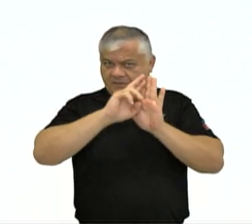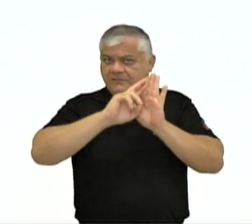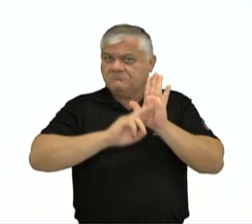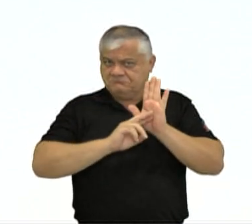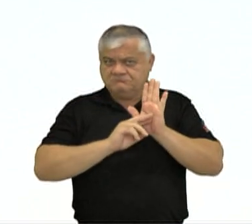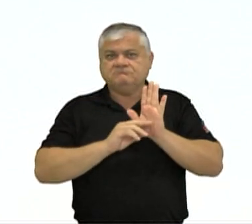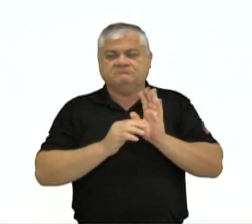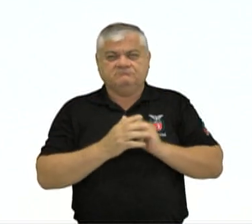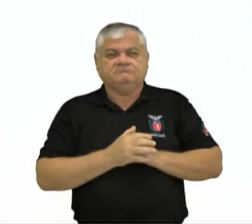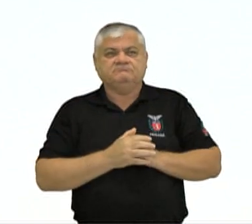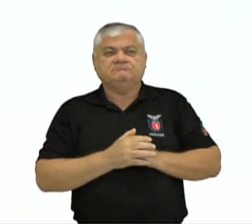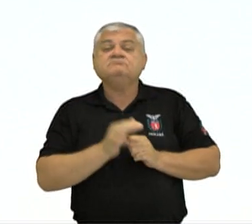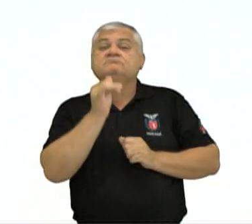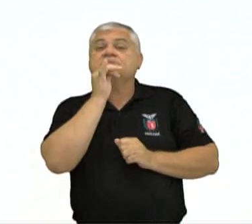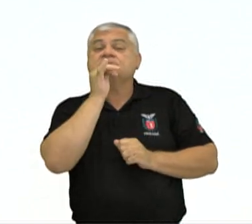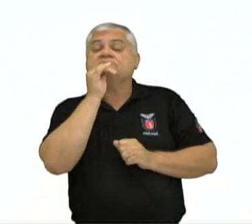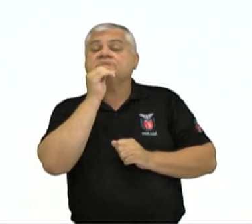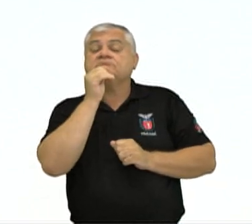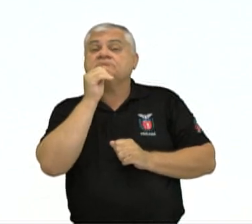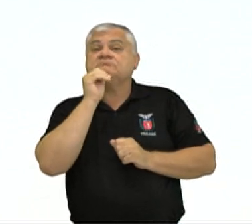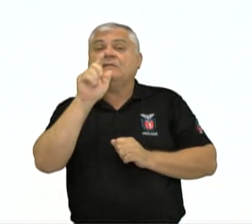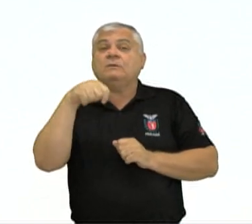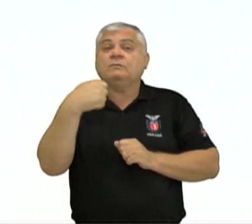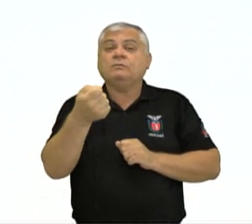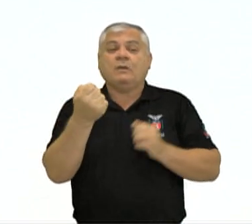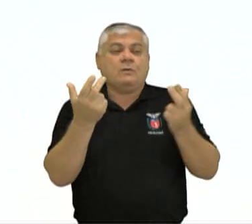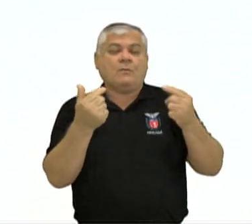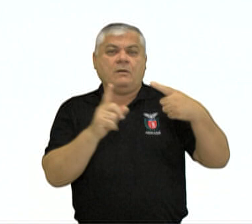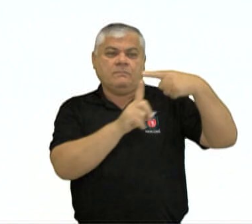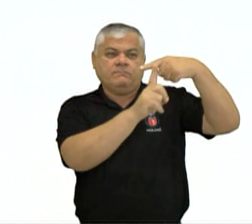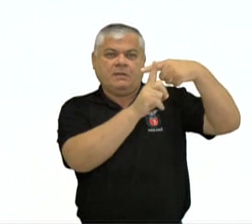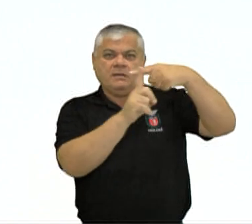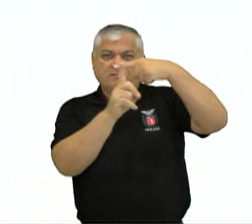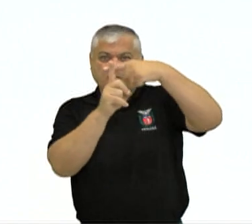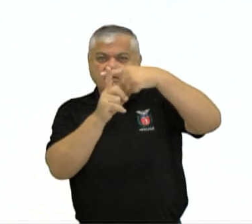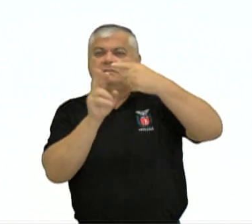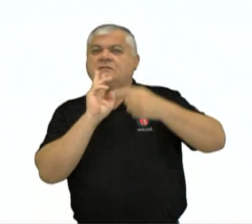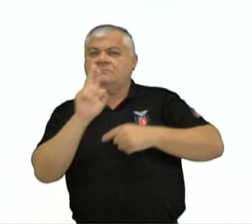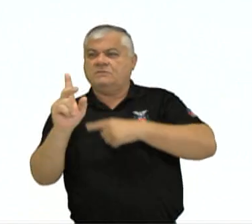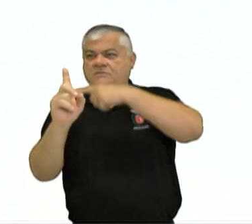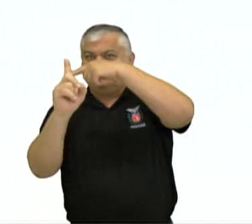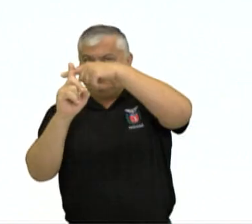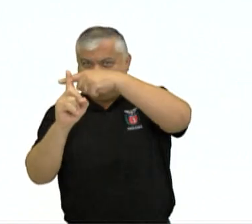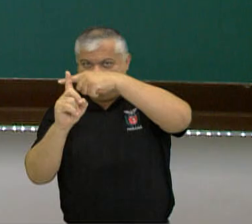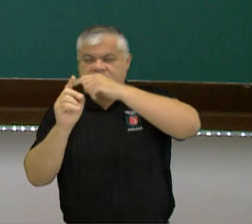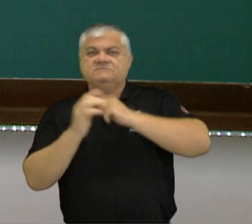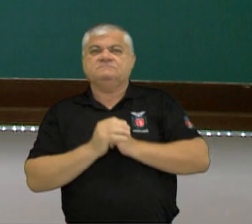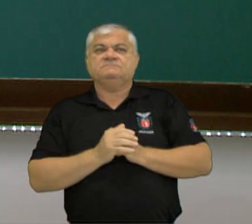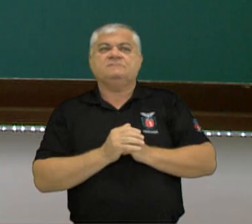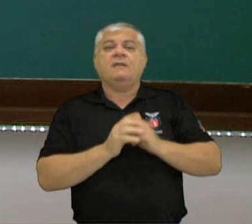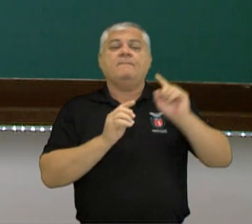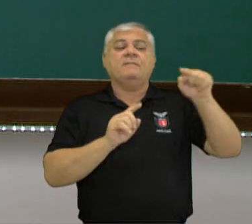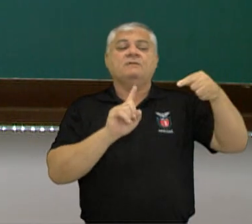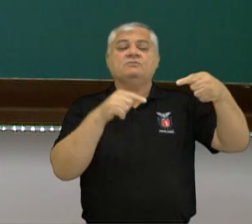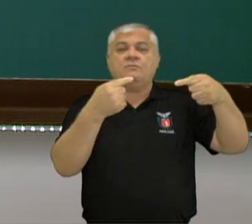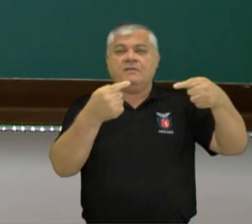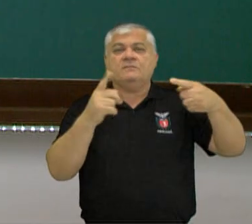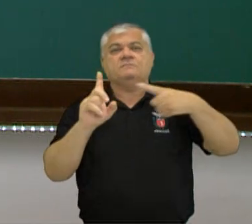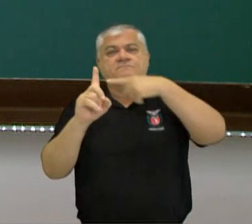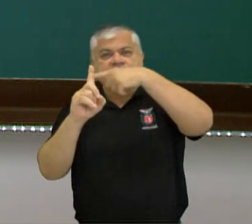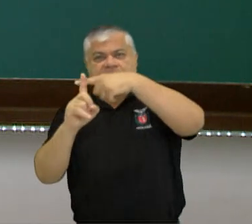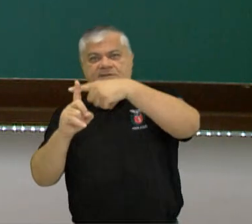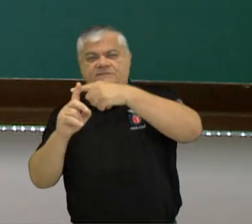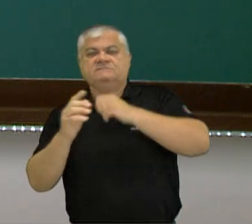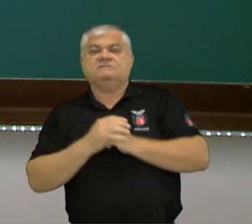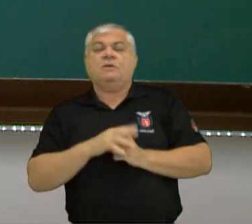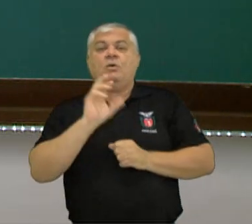lá. Quando os números têm sinais iguais, a resposta vai ter sinal de mais. Então, mais com mais fica mais, menos com menos fica mais.